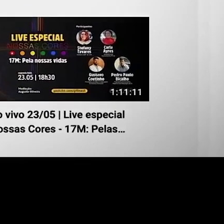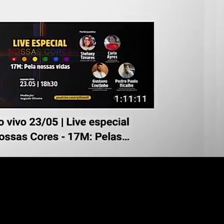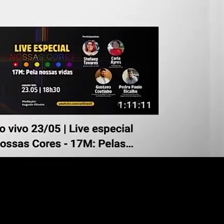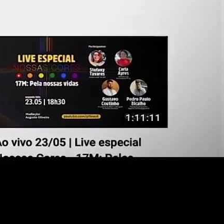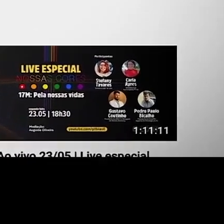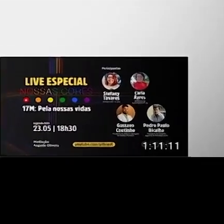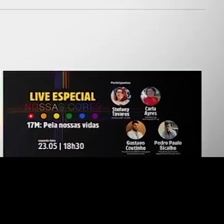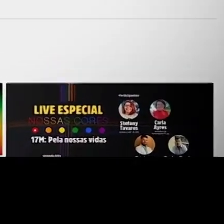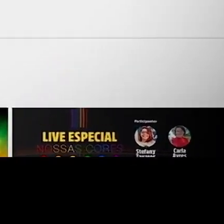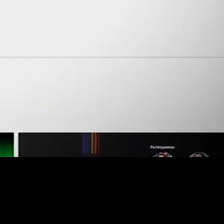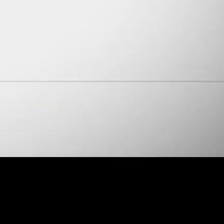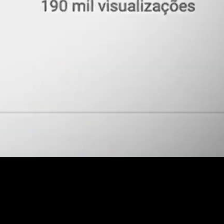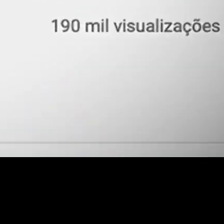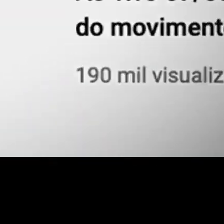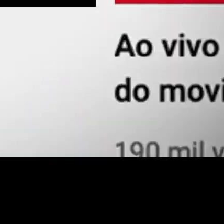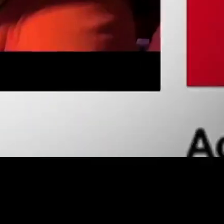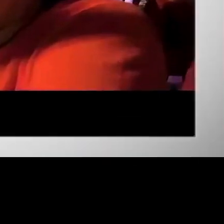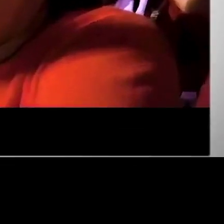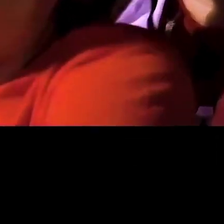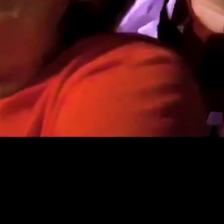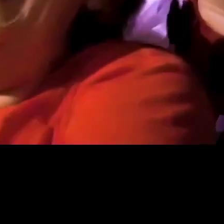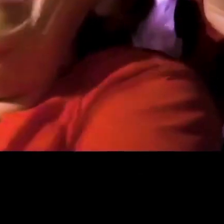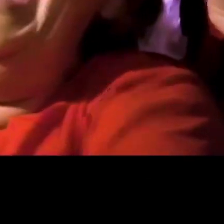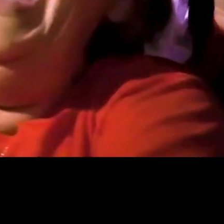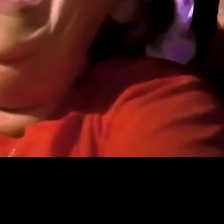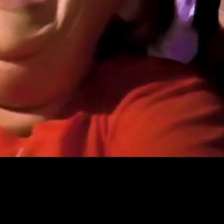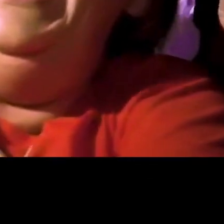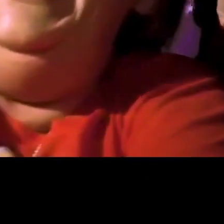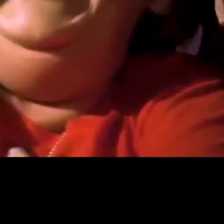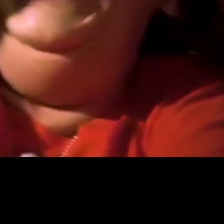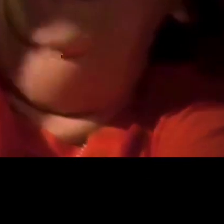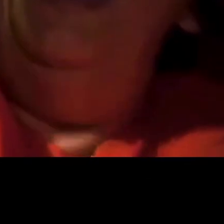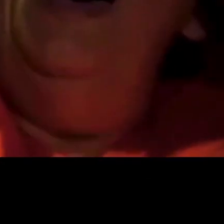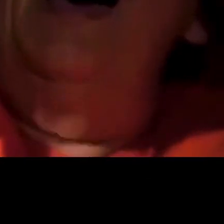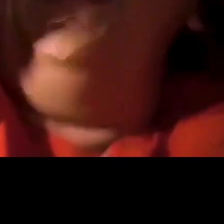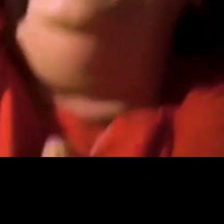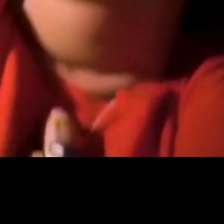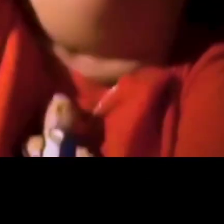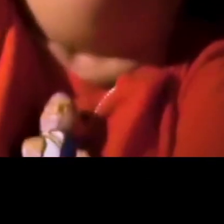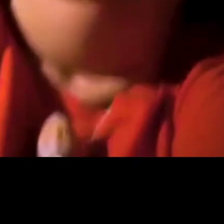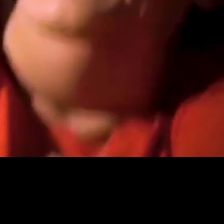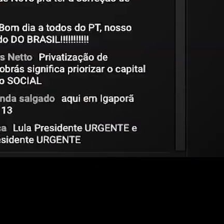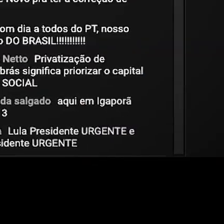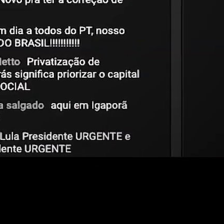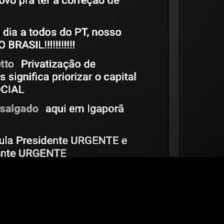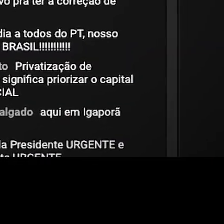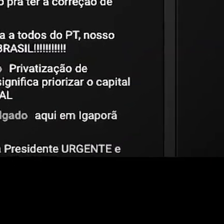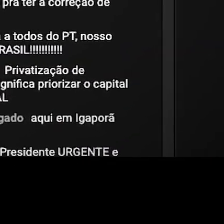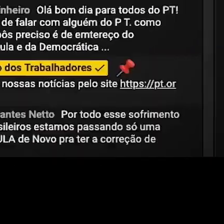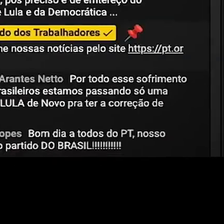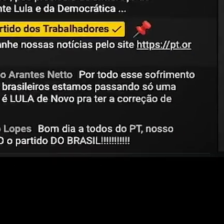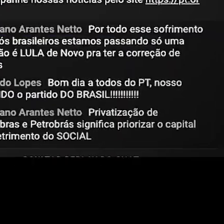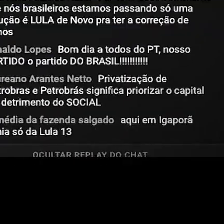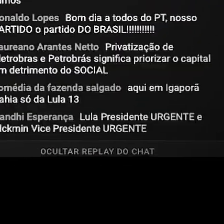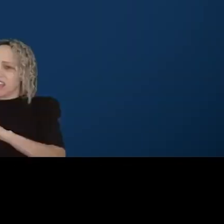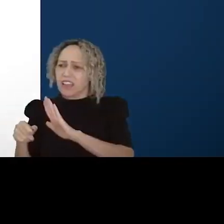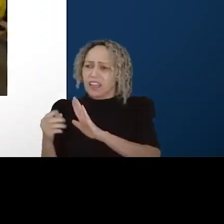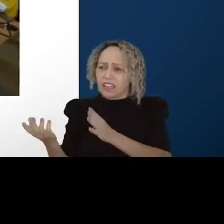Assim, pautamos e somos pautados pela voz das ruas e das redes.